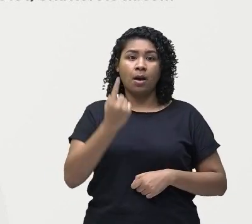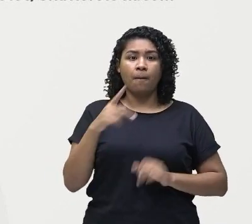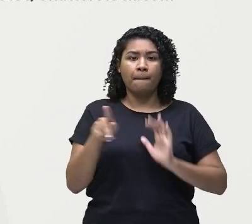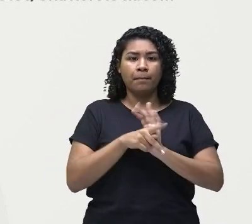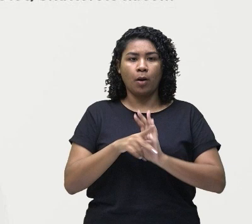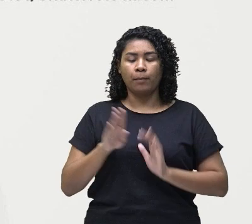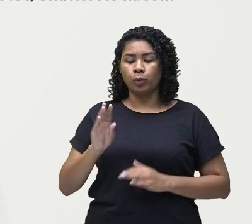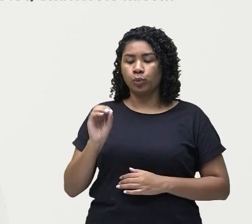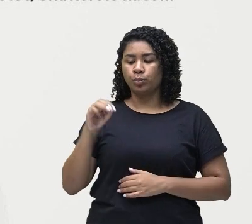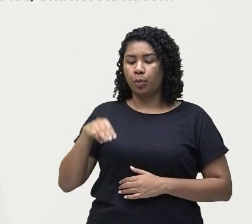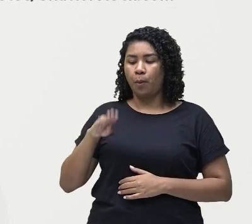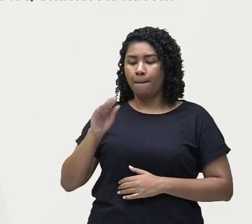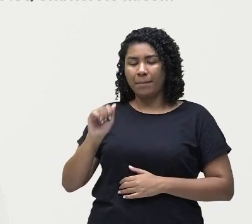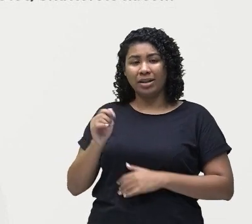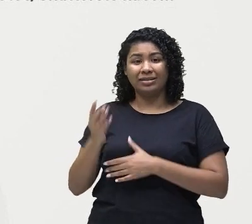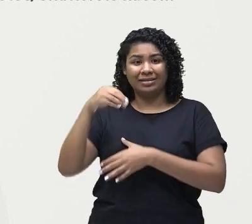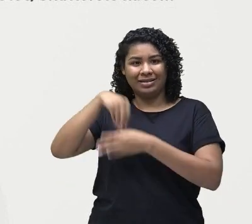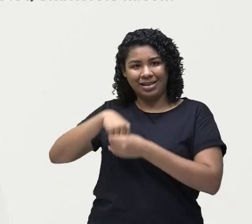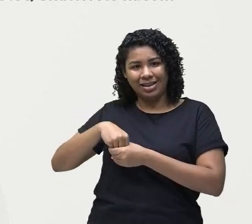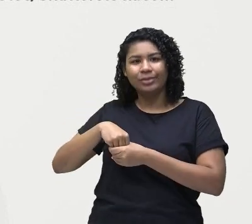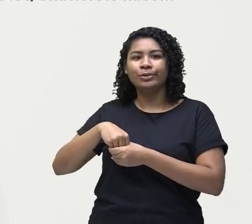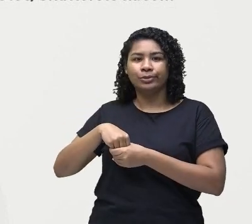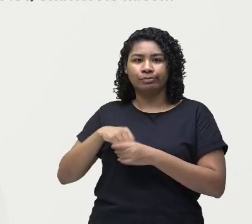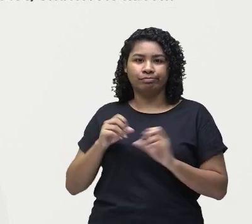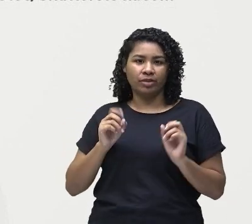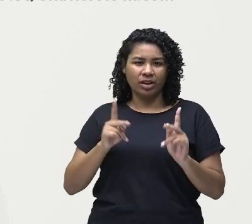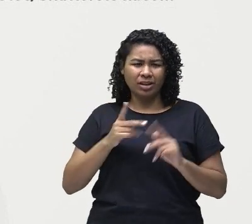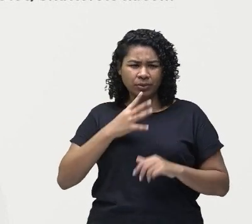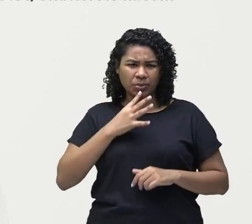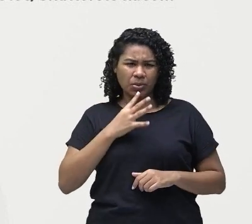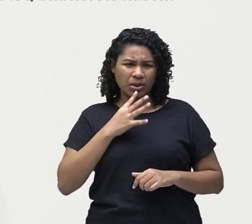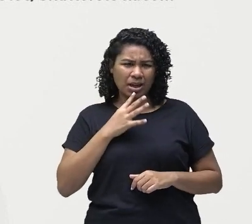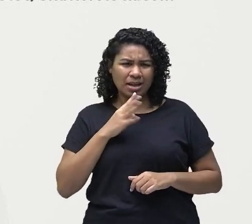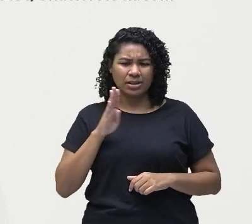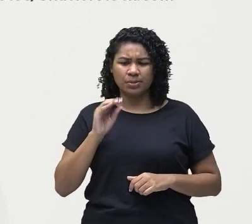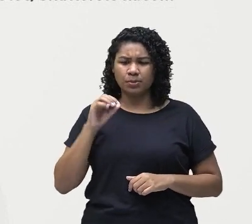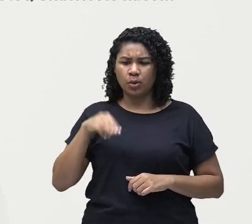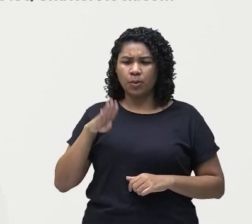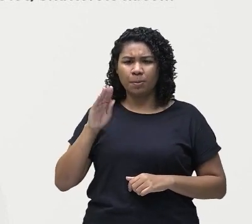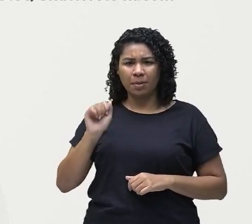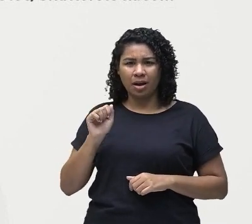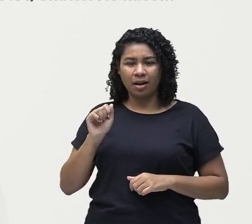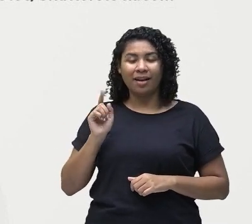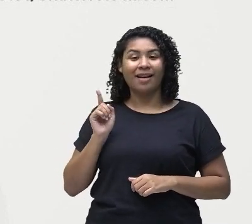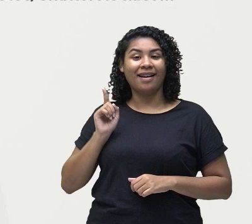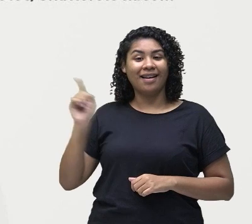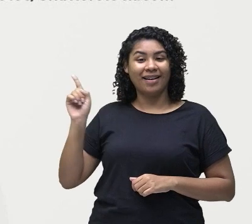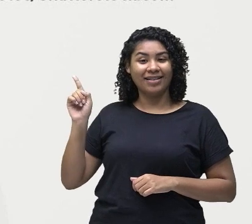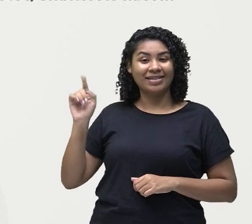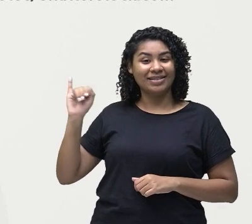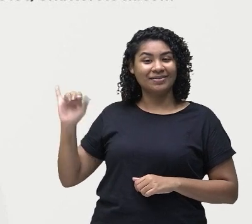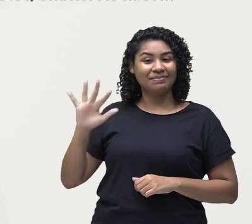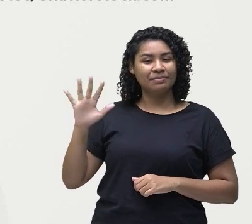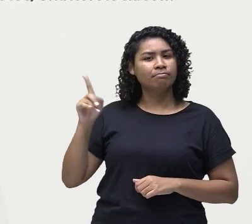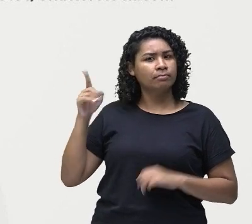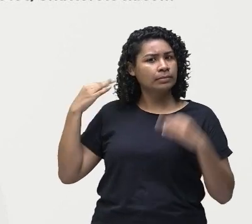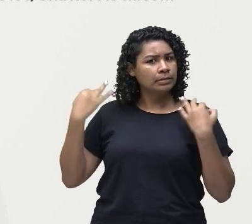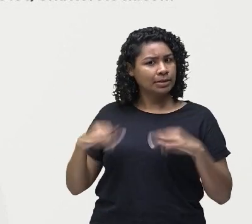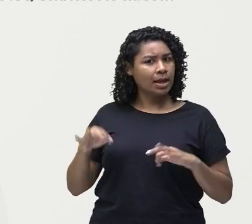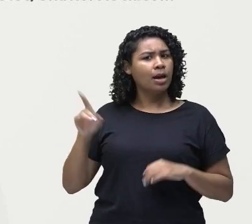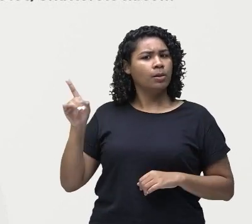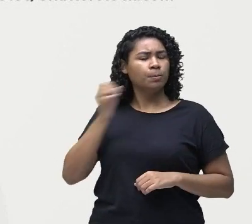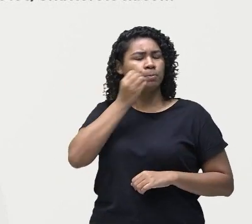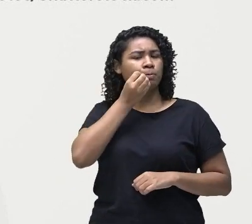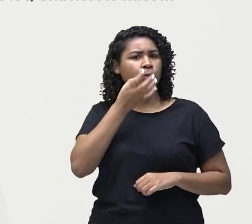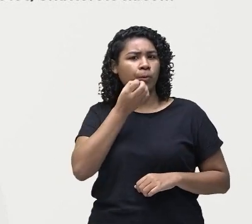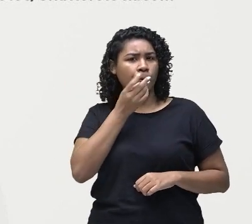de frascos pressurizados. Sabem qual é esse de bomba? Esse que está com exemplo aí, olha, pra gente